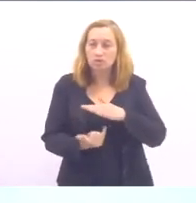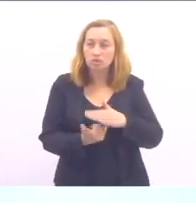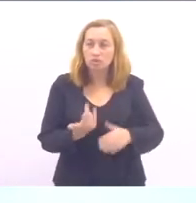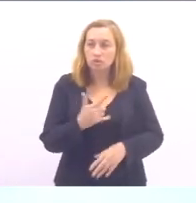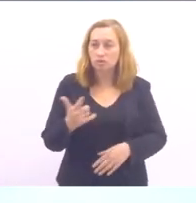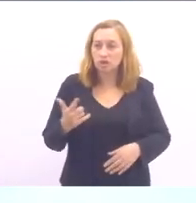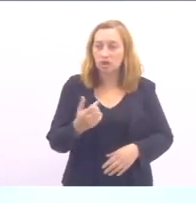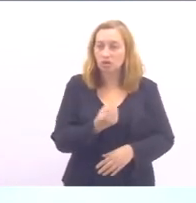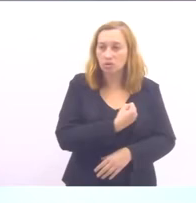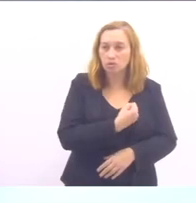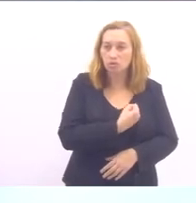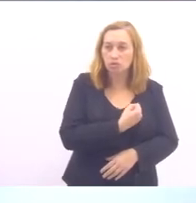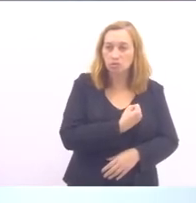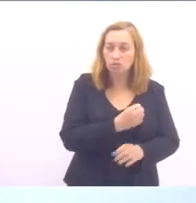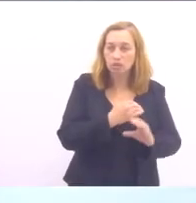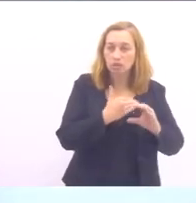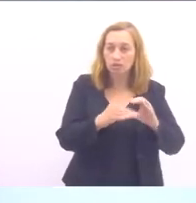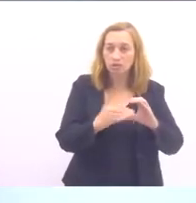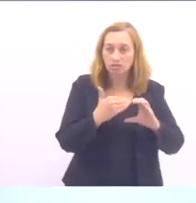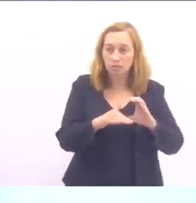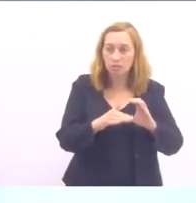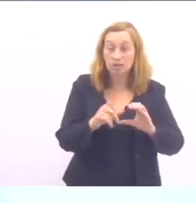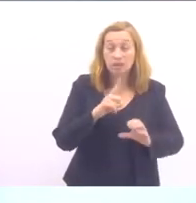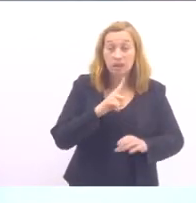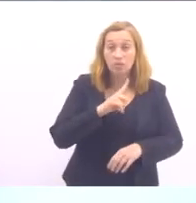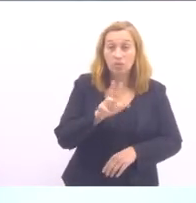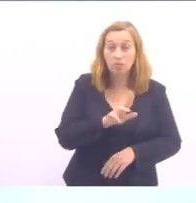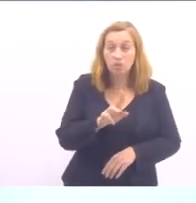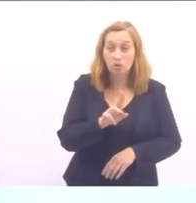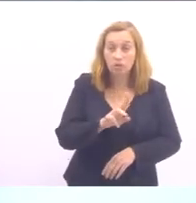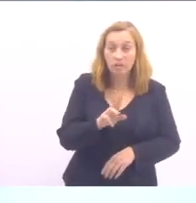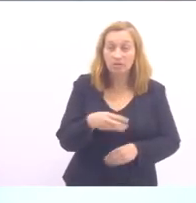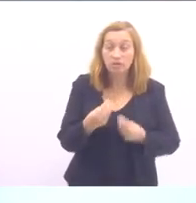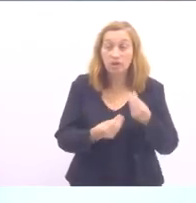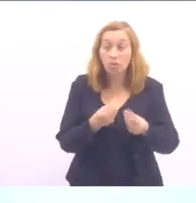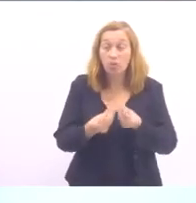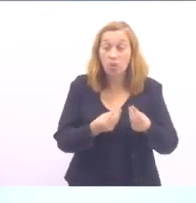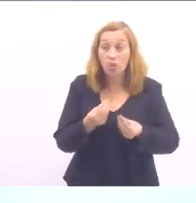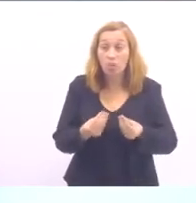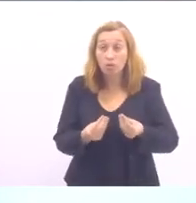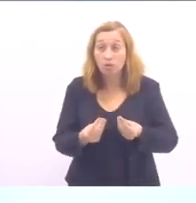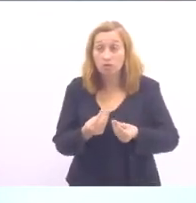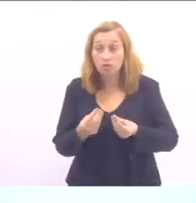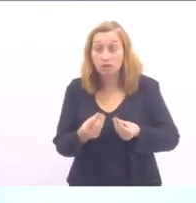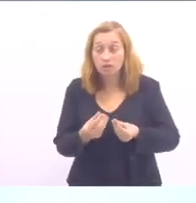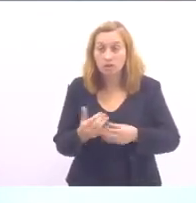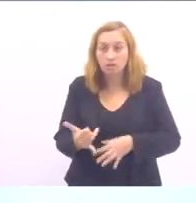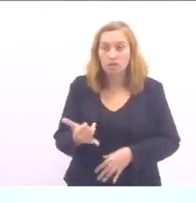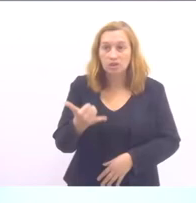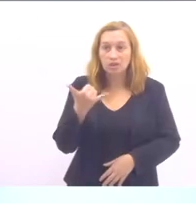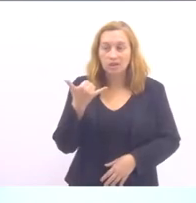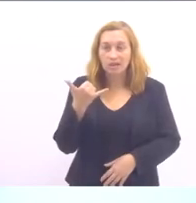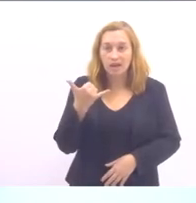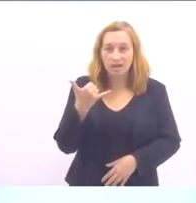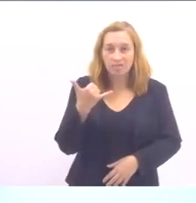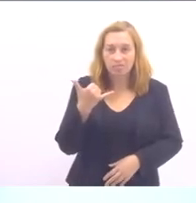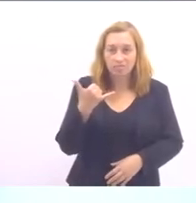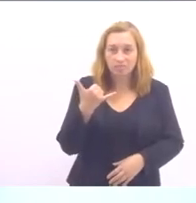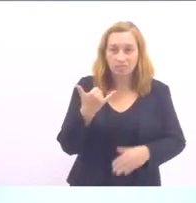nem telefone, nem e-mail, então tem o nome delas lá, mas não tem como o gerador entrar em contato com essas